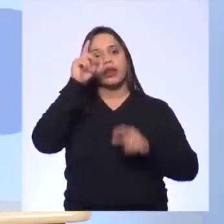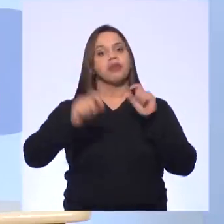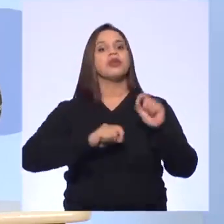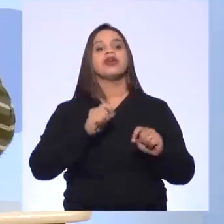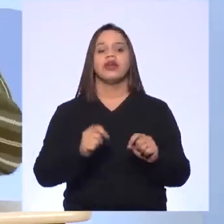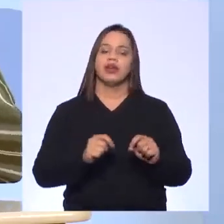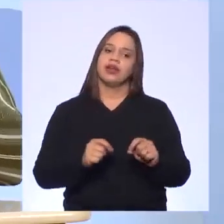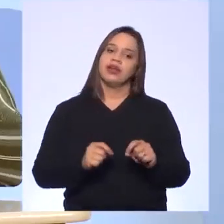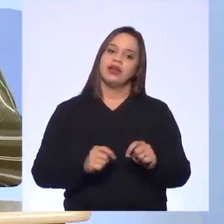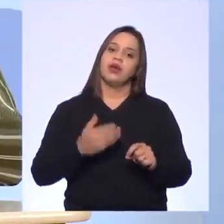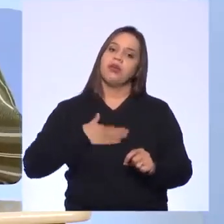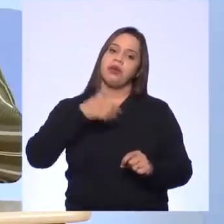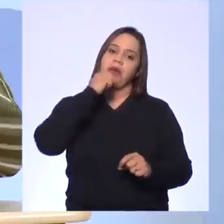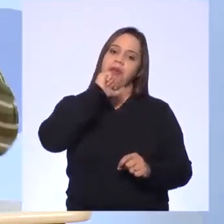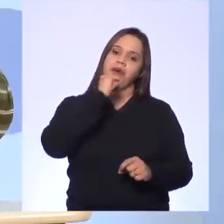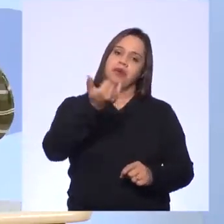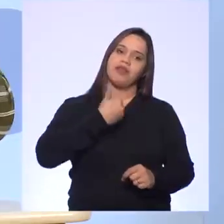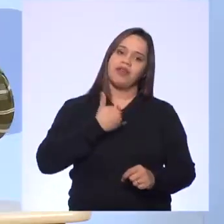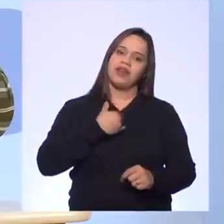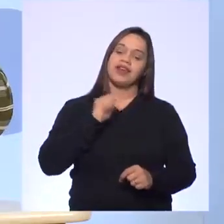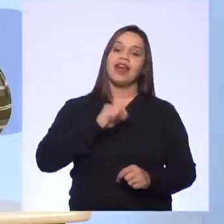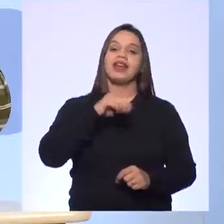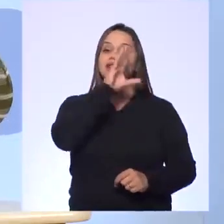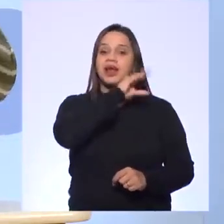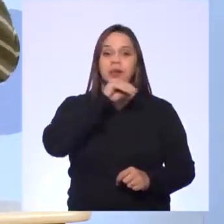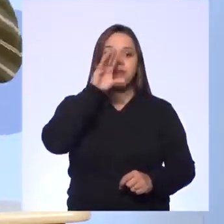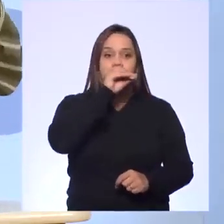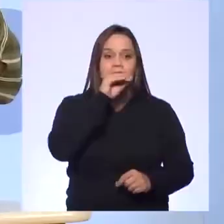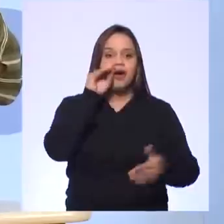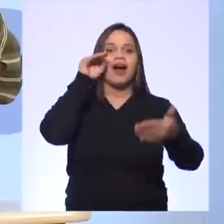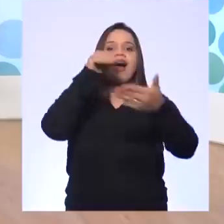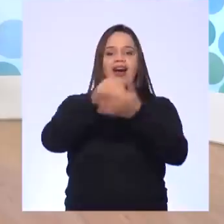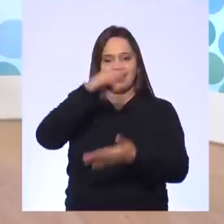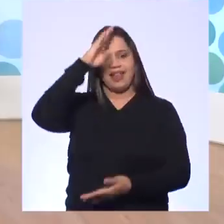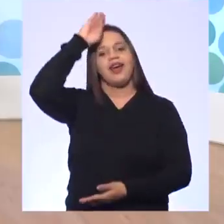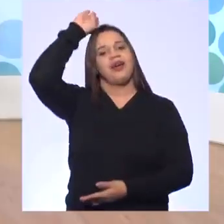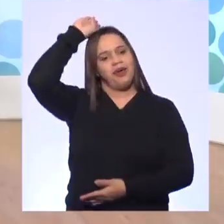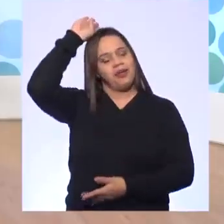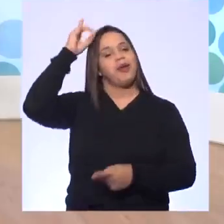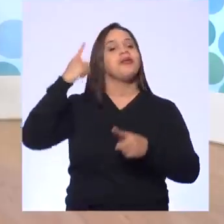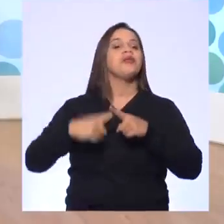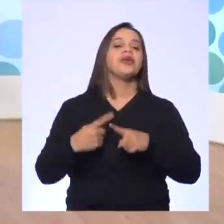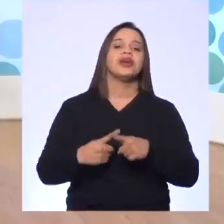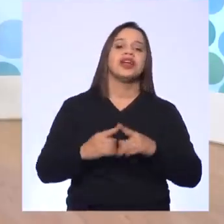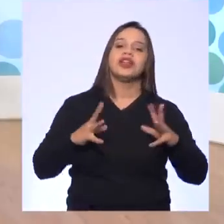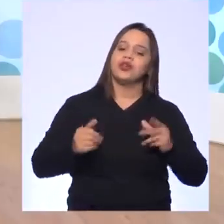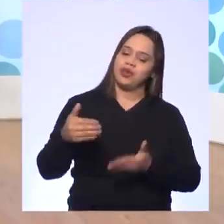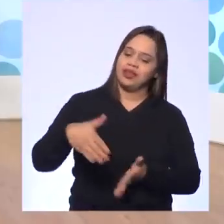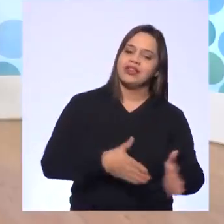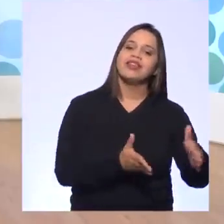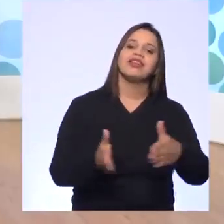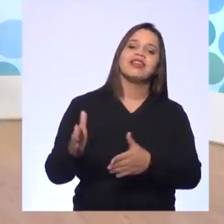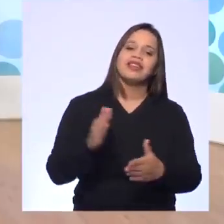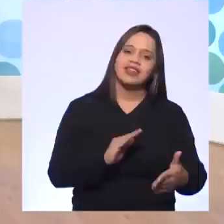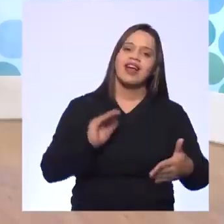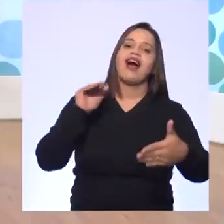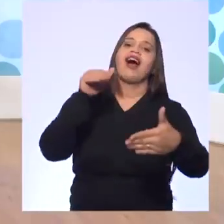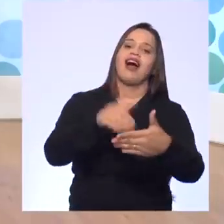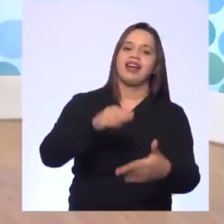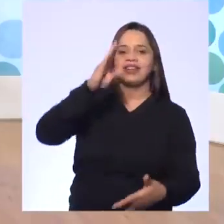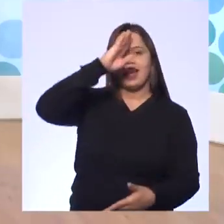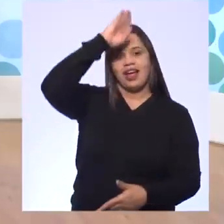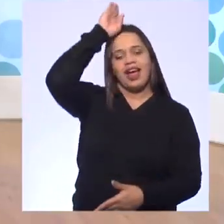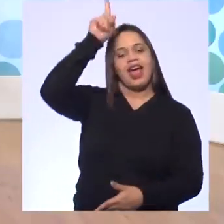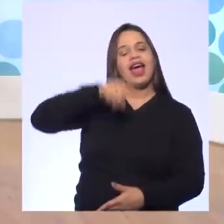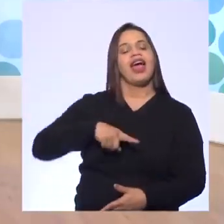que, como minha mãe dizia, quem tem boca chega até Roma, porque todas as estradas levam a Roma. Era assim